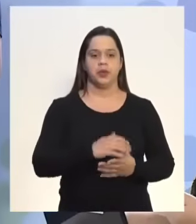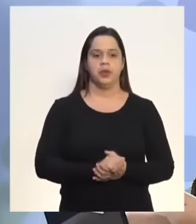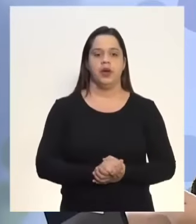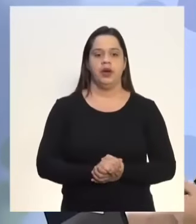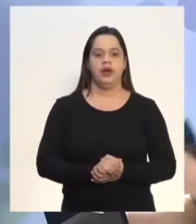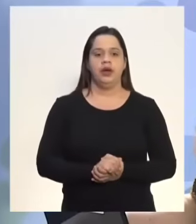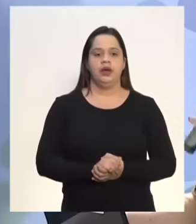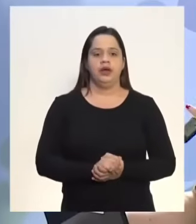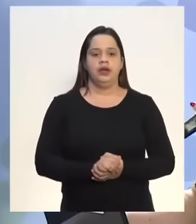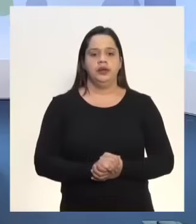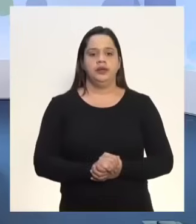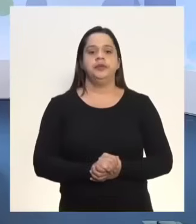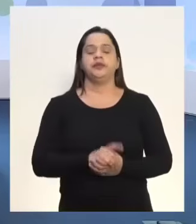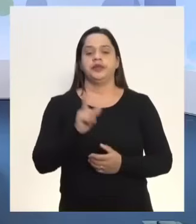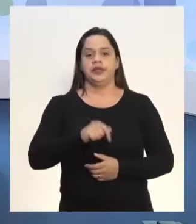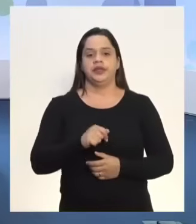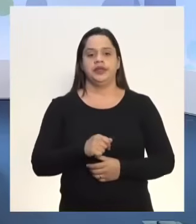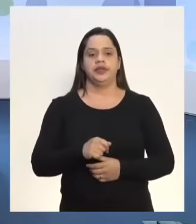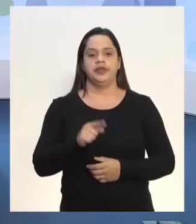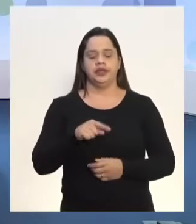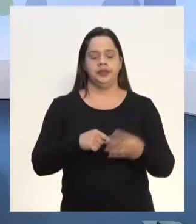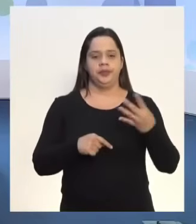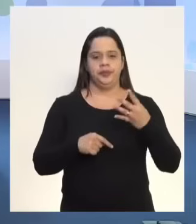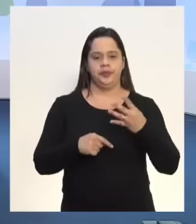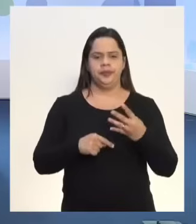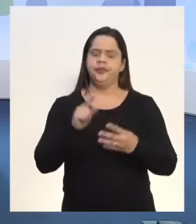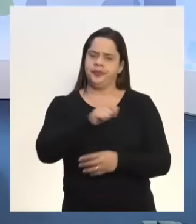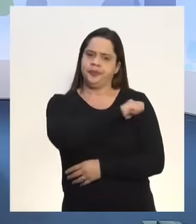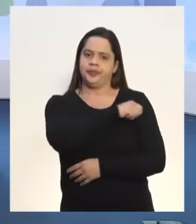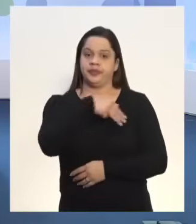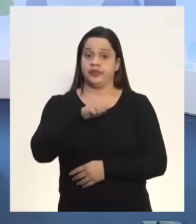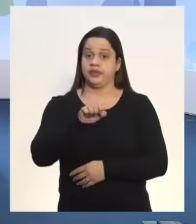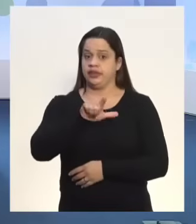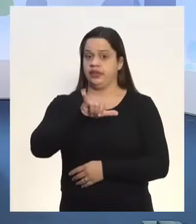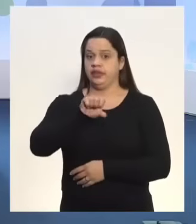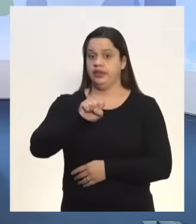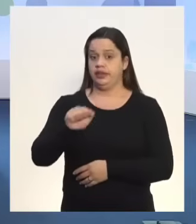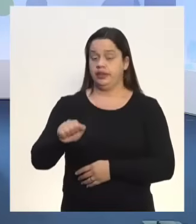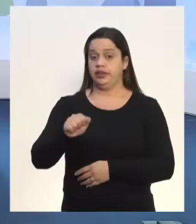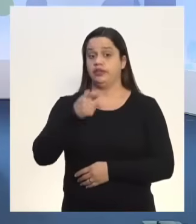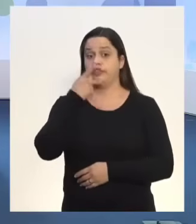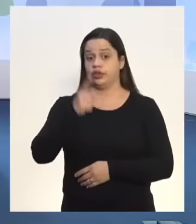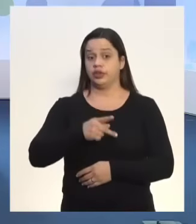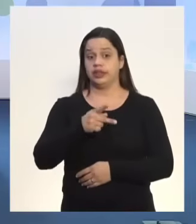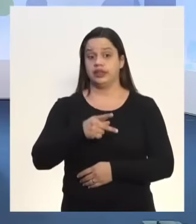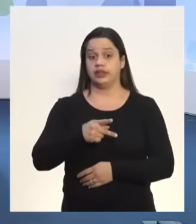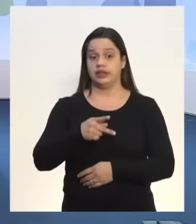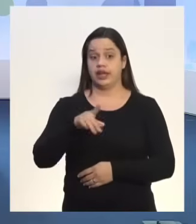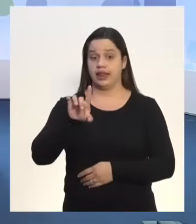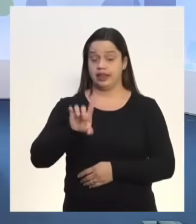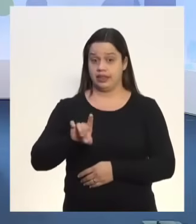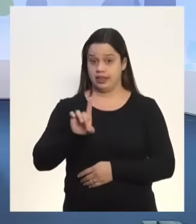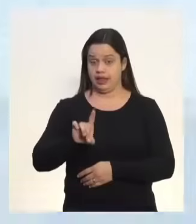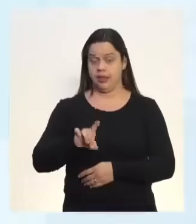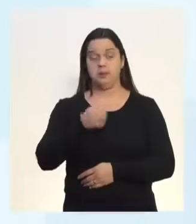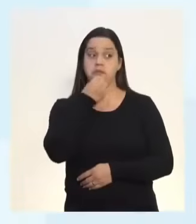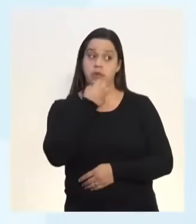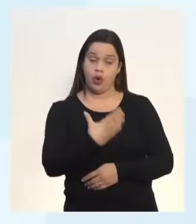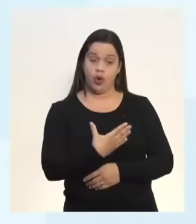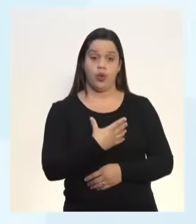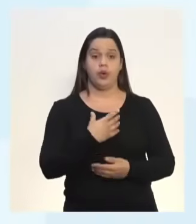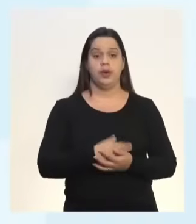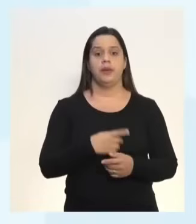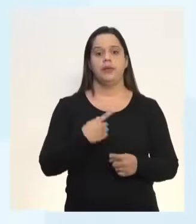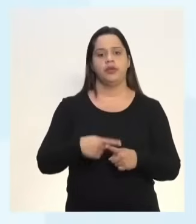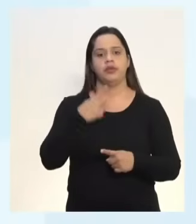a questão da 4, né? A Melissa colocou que é D. Boa, Melissa, isso aí, ó. A resposta certa seria D. Vou pedir para